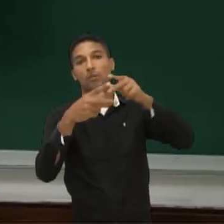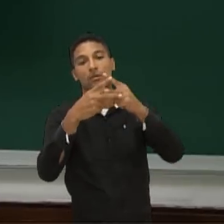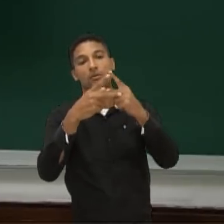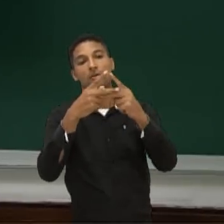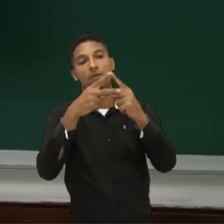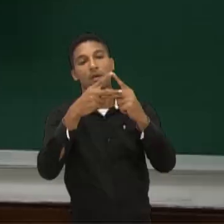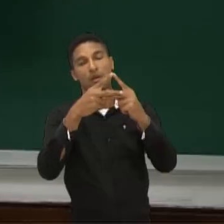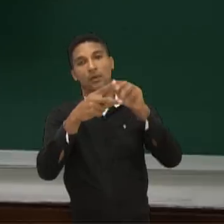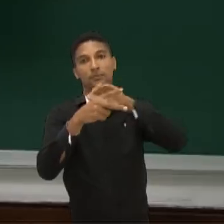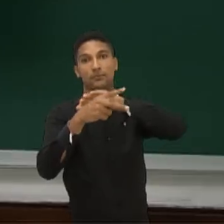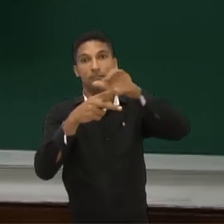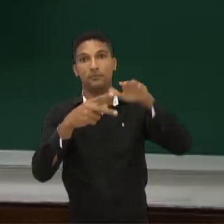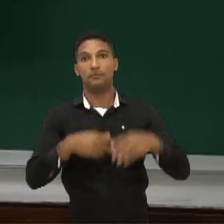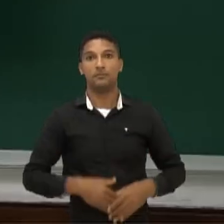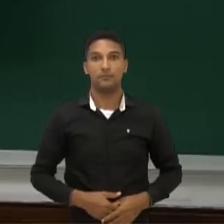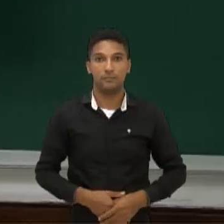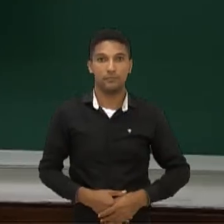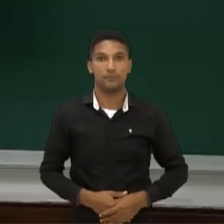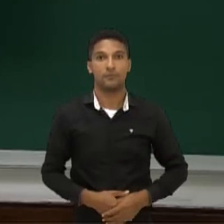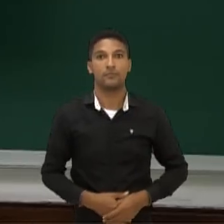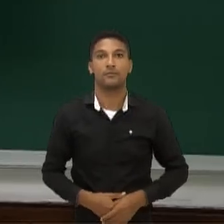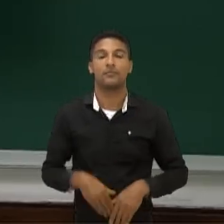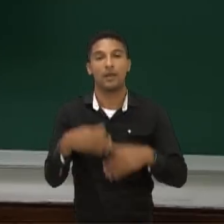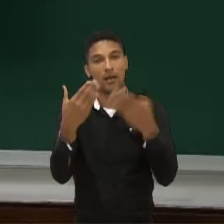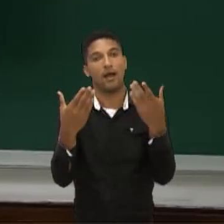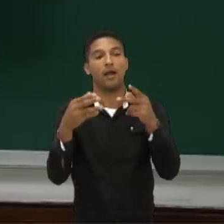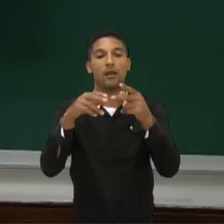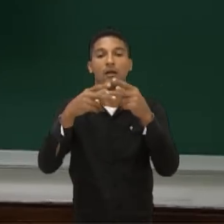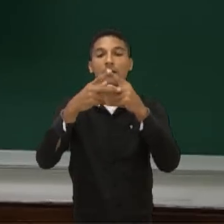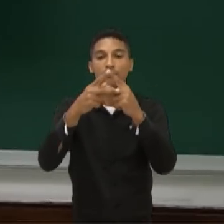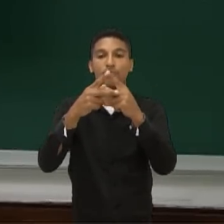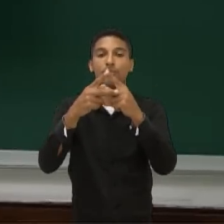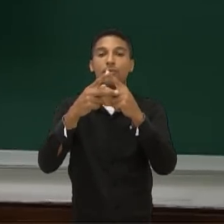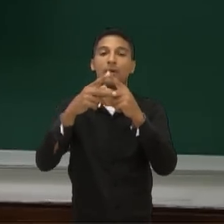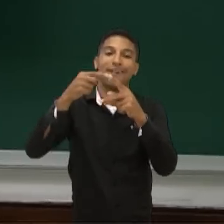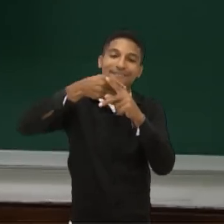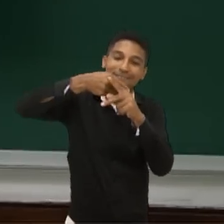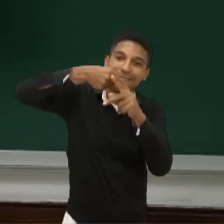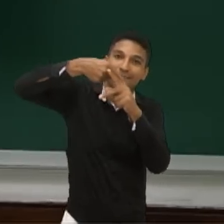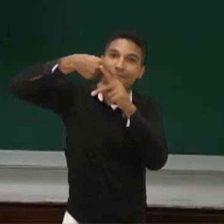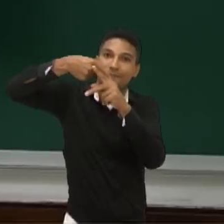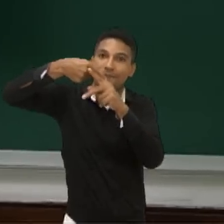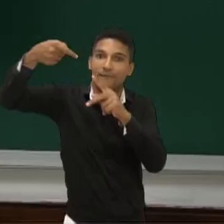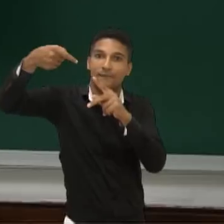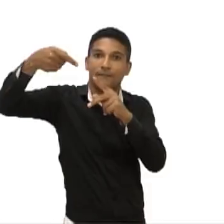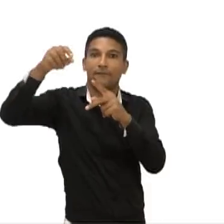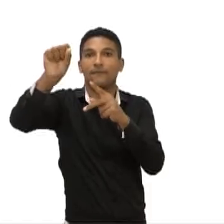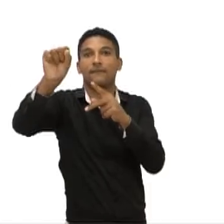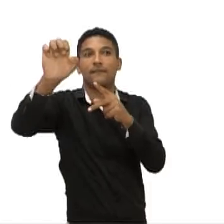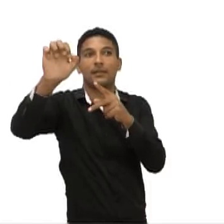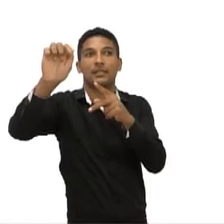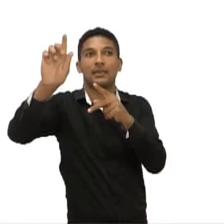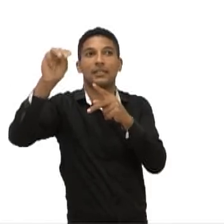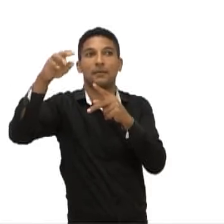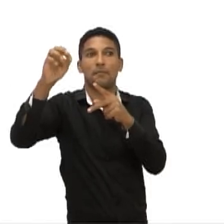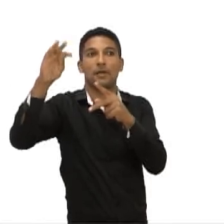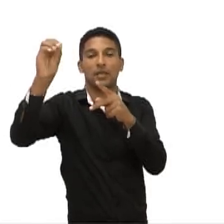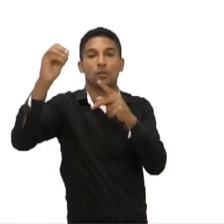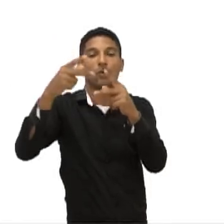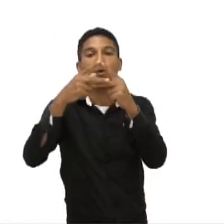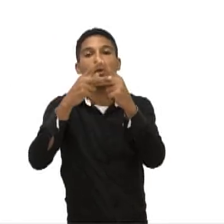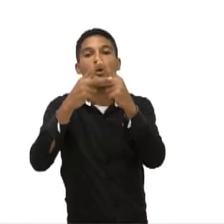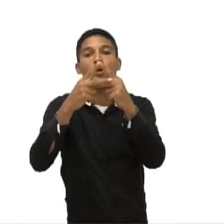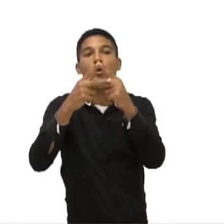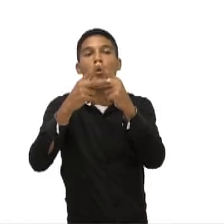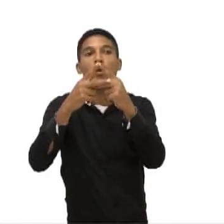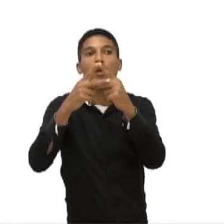são identificados, a gente chama de um segmento. Mas como que é esse segmento, professora? Qual o segmento que é? É esse segmento aqui, ó. É o